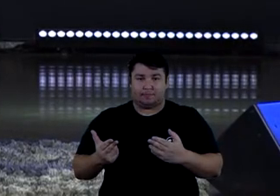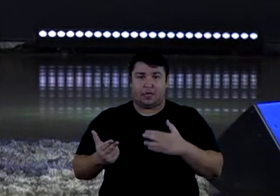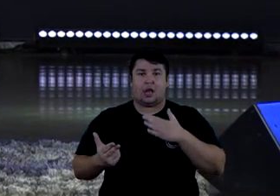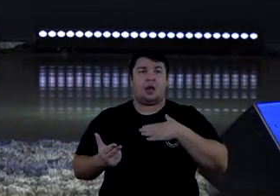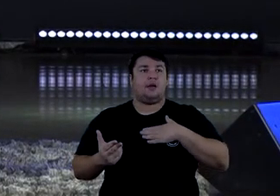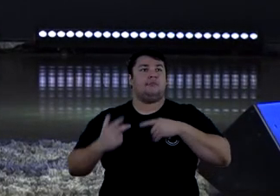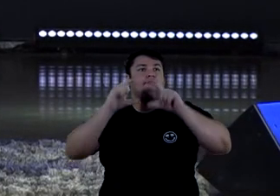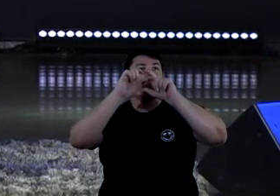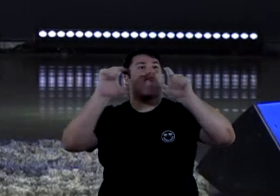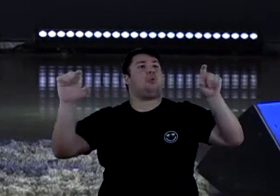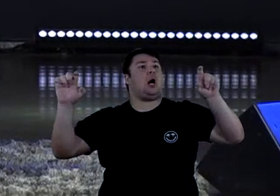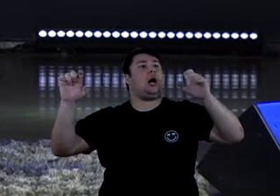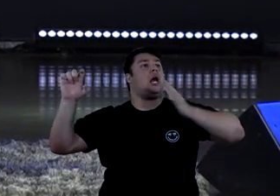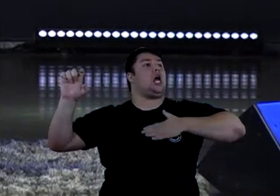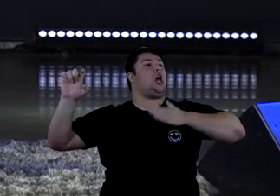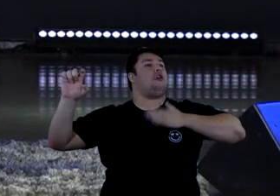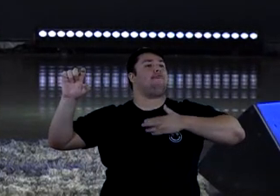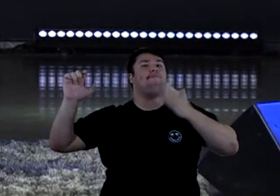sou cristão.